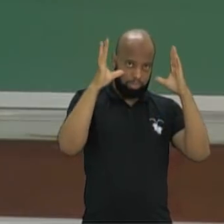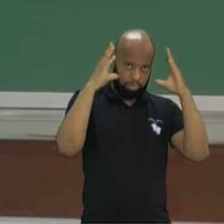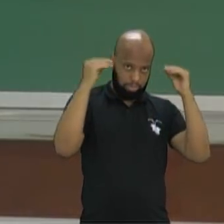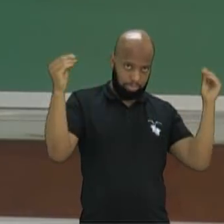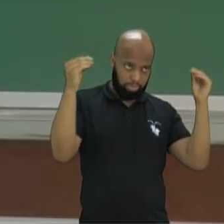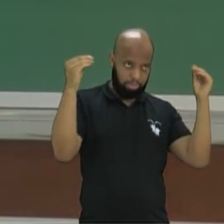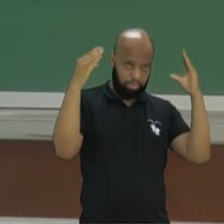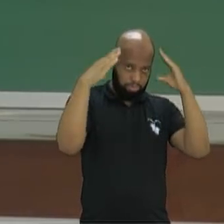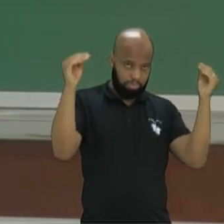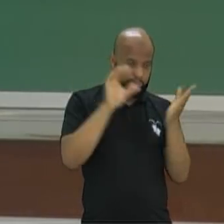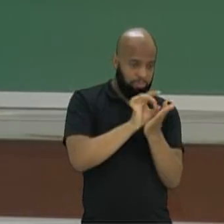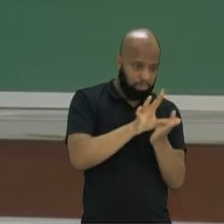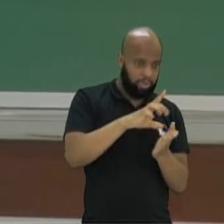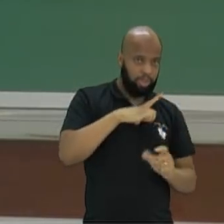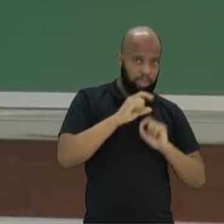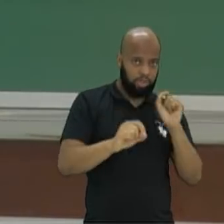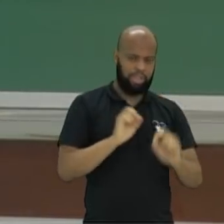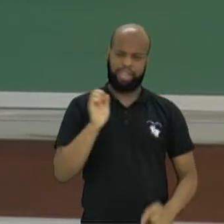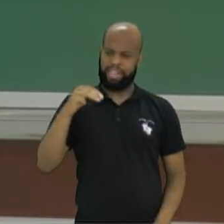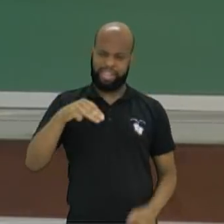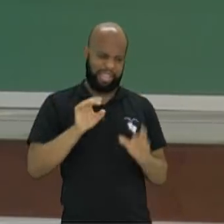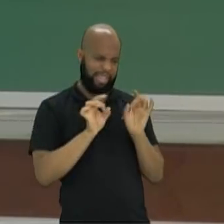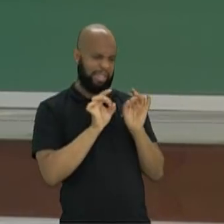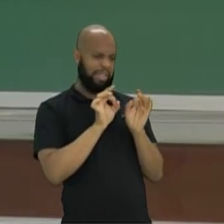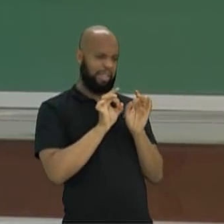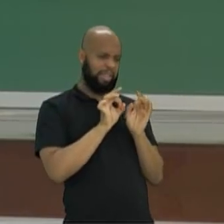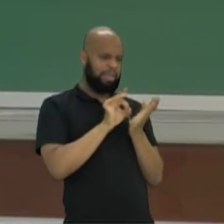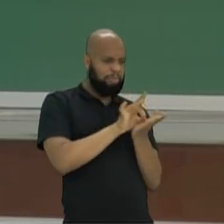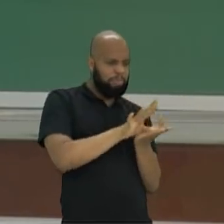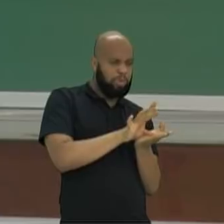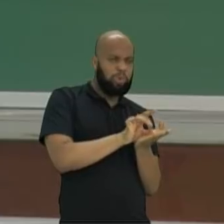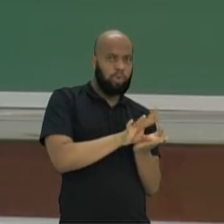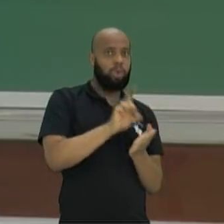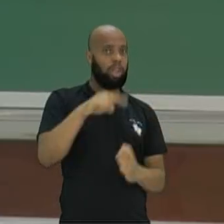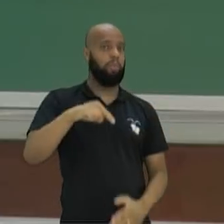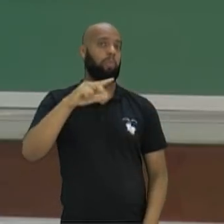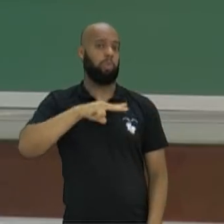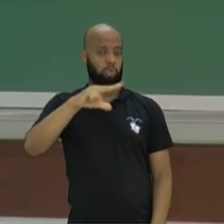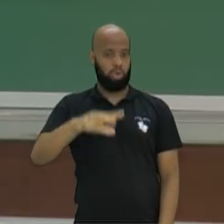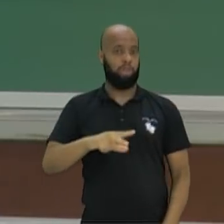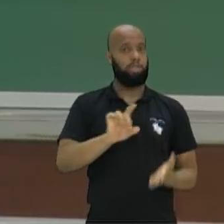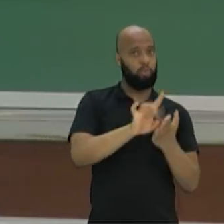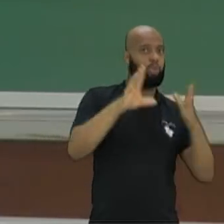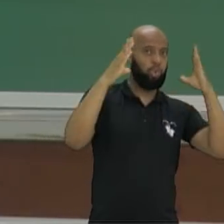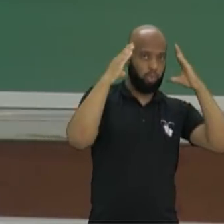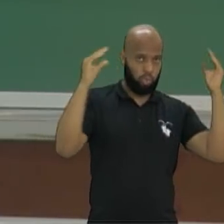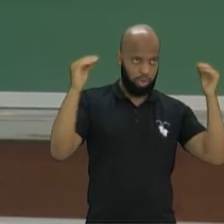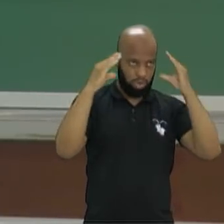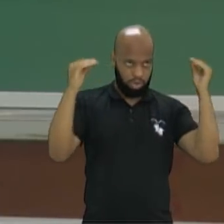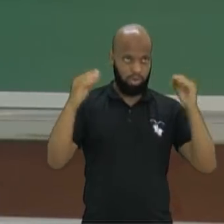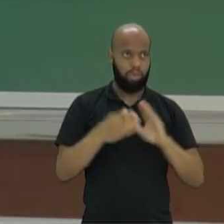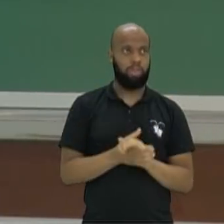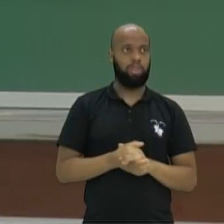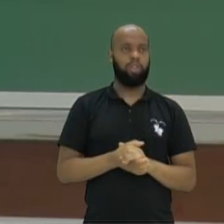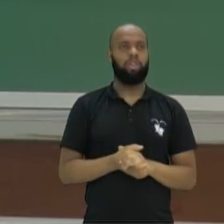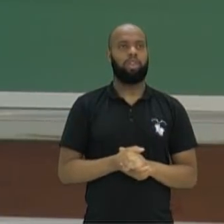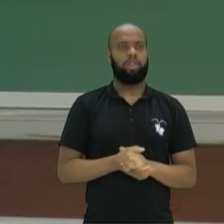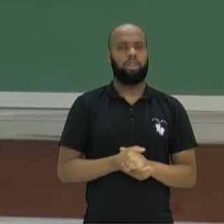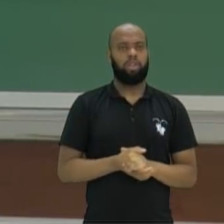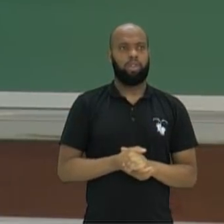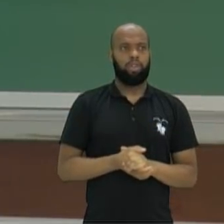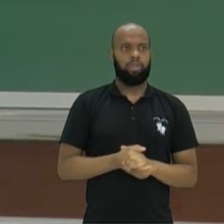expulsão dos holandeses pelas mãos luso-brasileiras ou luso-portuguesa, foi, luso-portuguesa é a repetição, né?